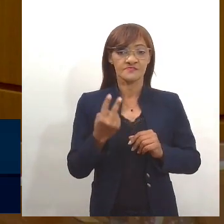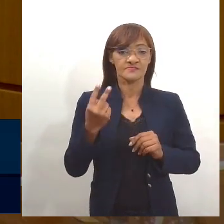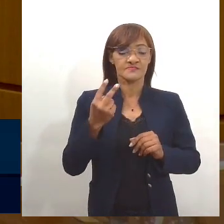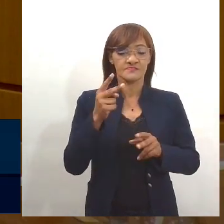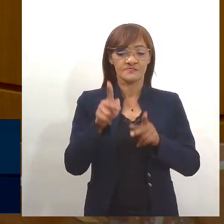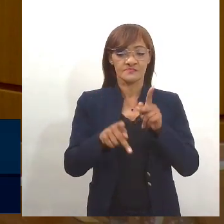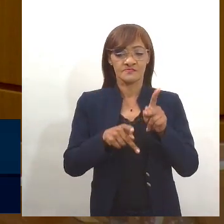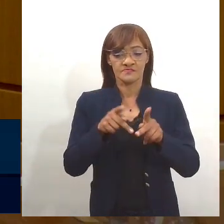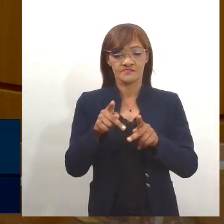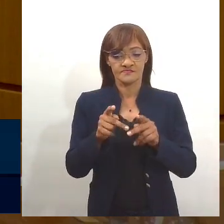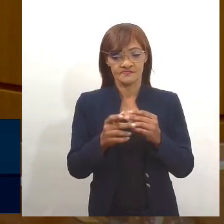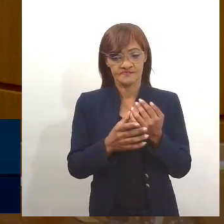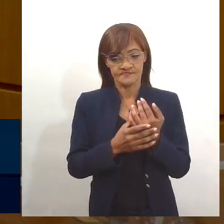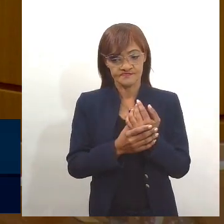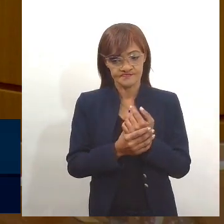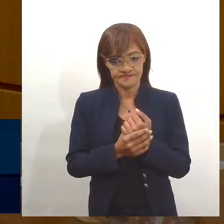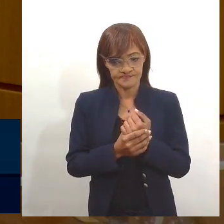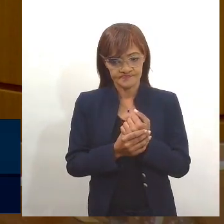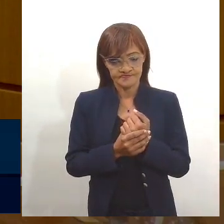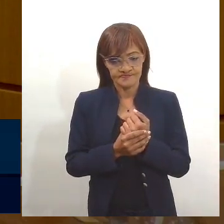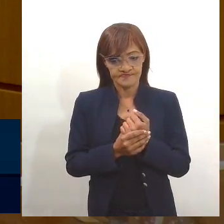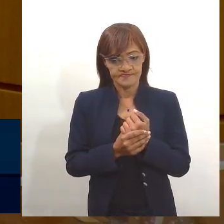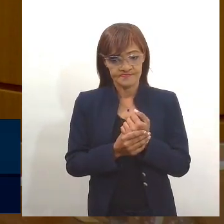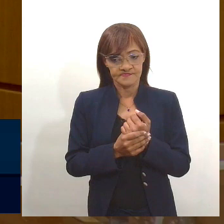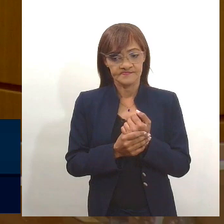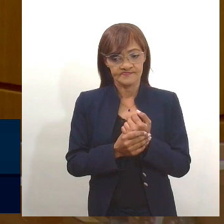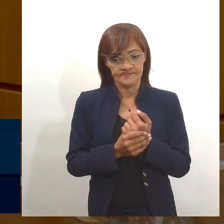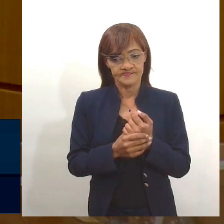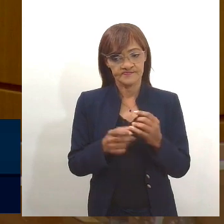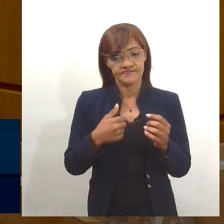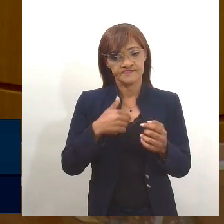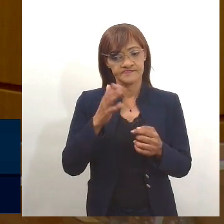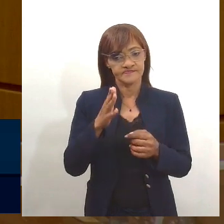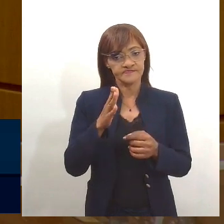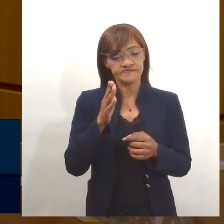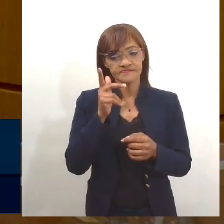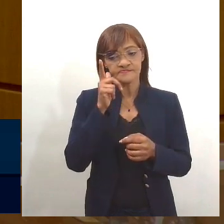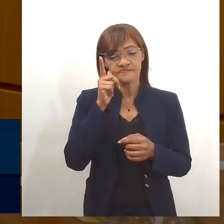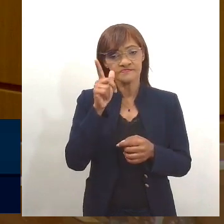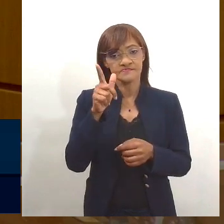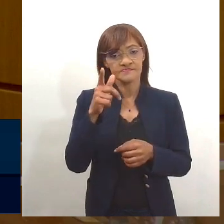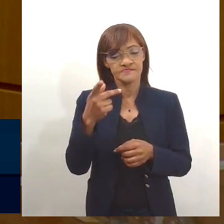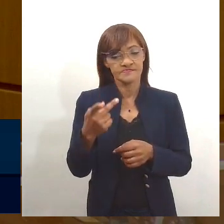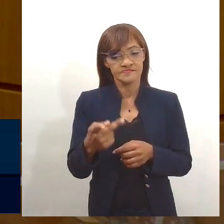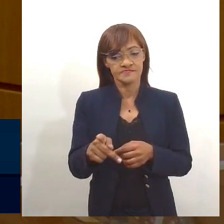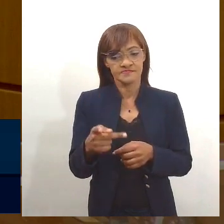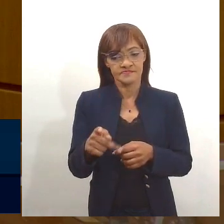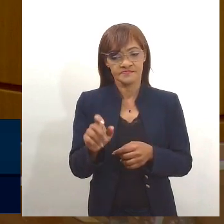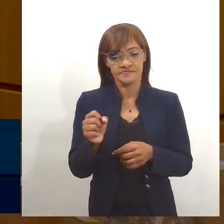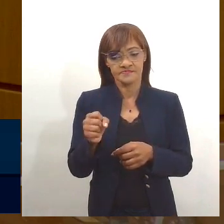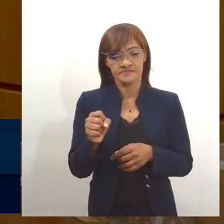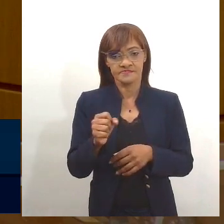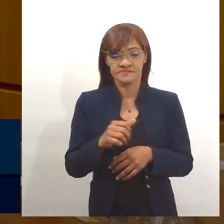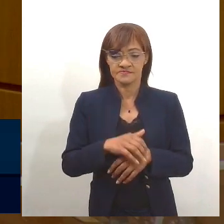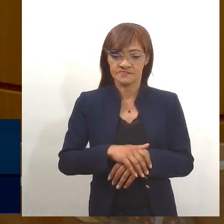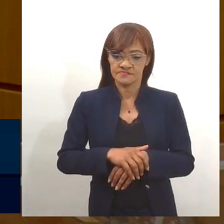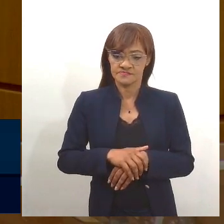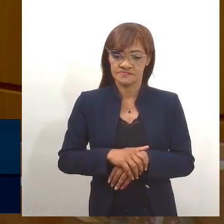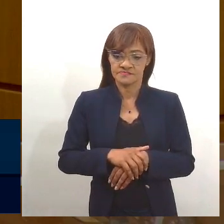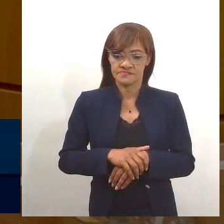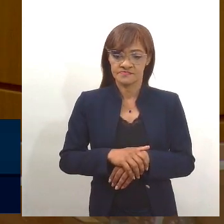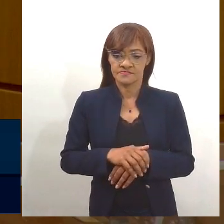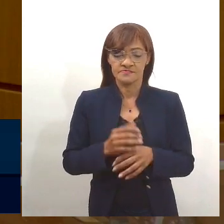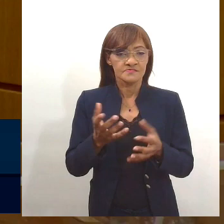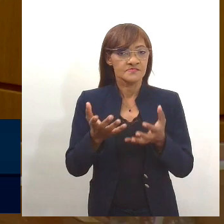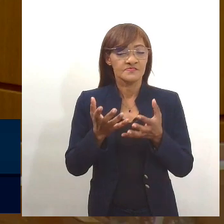E eu já ganhei muito aqui do Sergipe e queria talvez retribuir um pouco do que o Sergipe